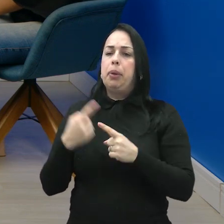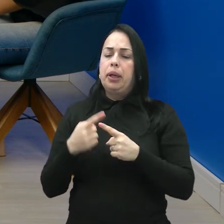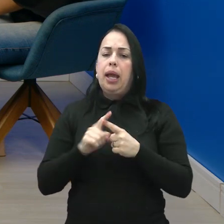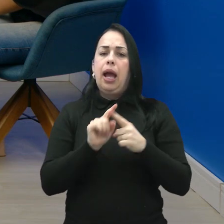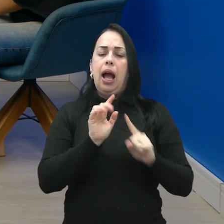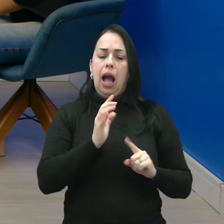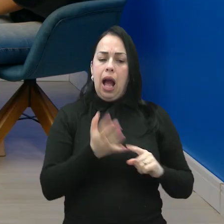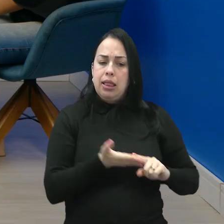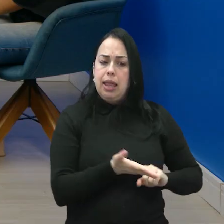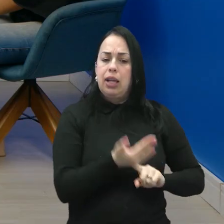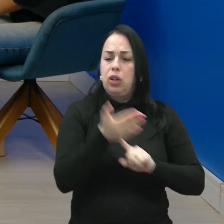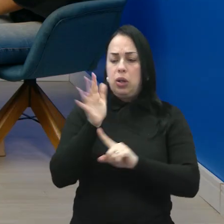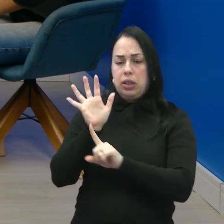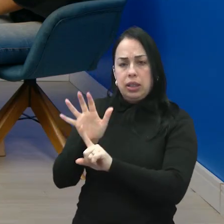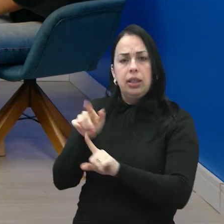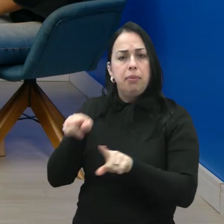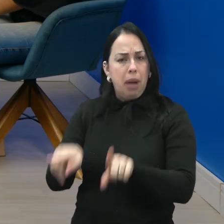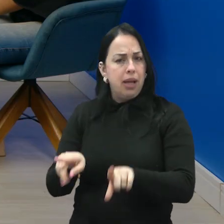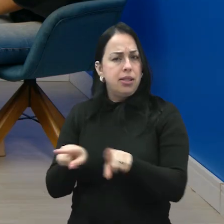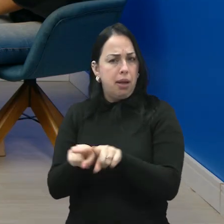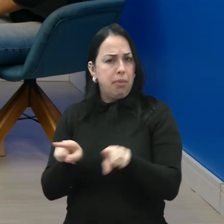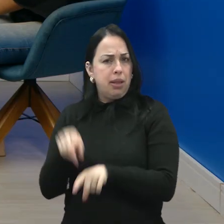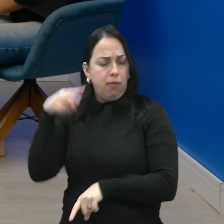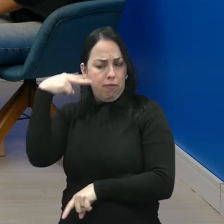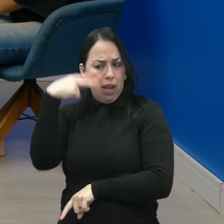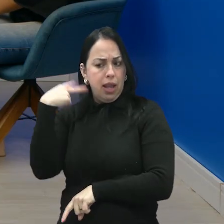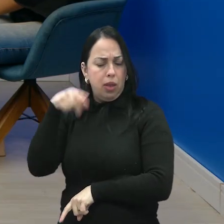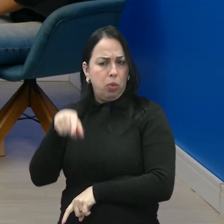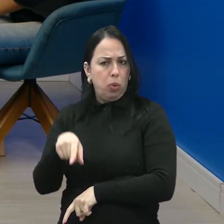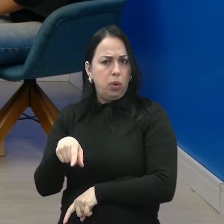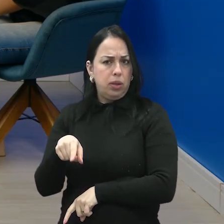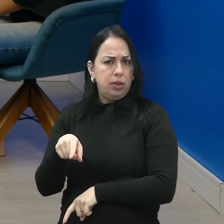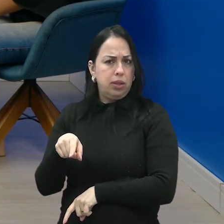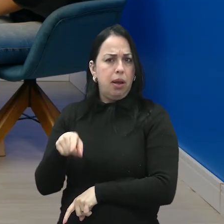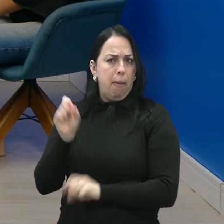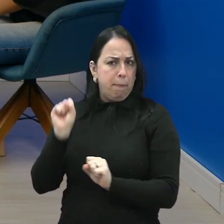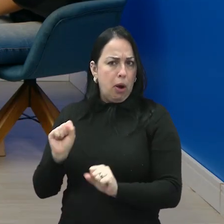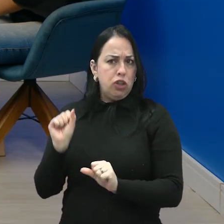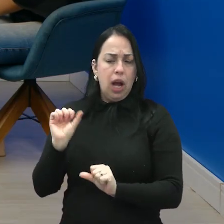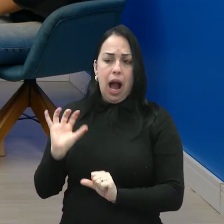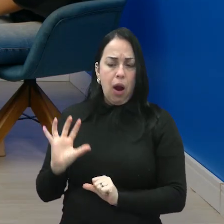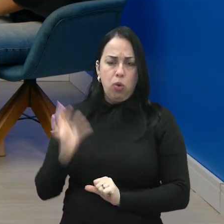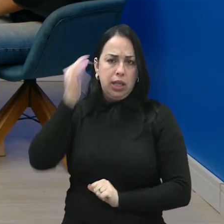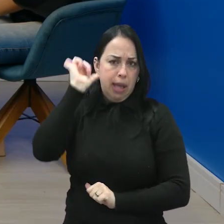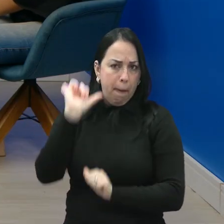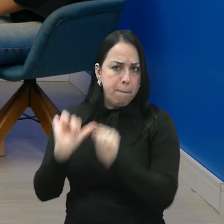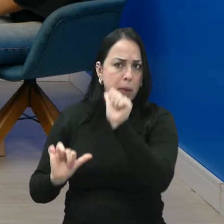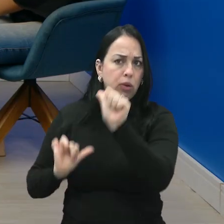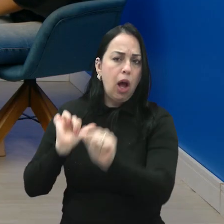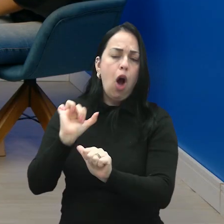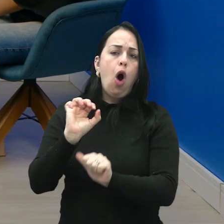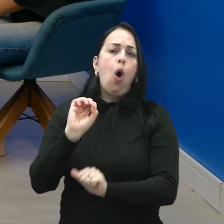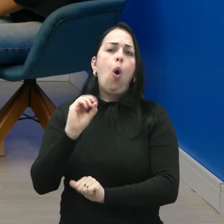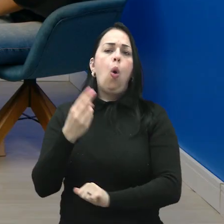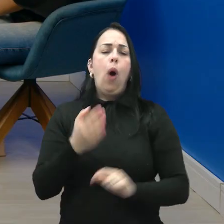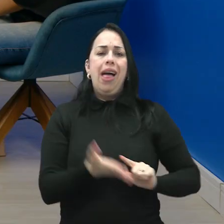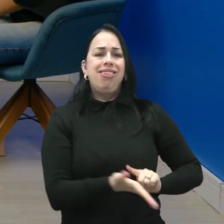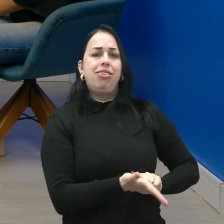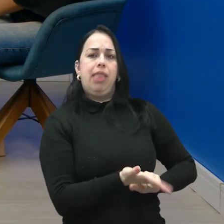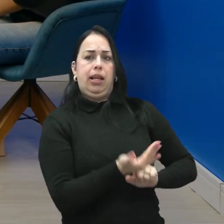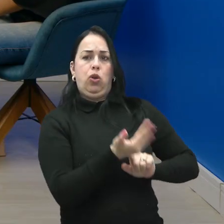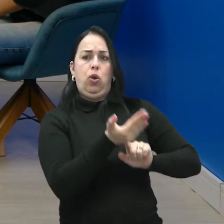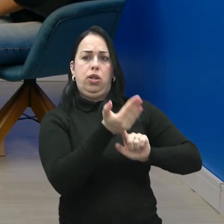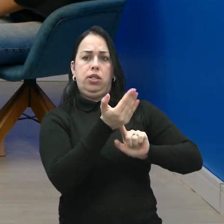de mudanças tecnológicas. O cargo de vereador, ele também está sujeito a isso, a mudanças, ou